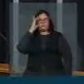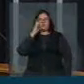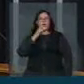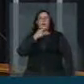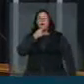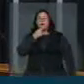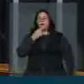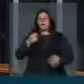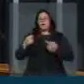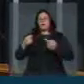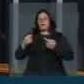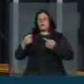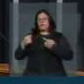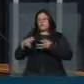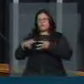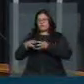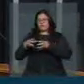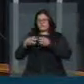que não já foi vaiado?